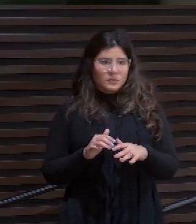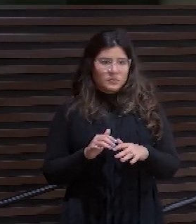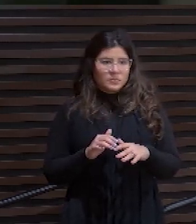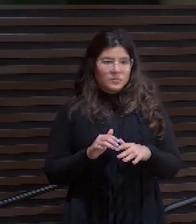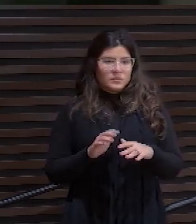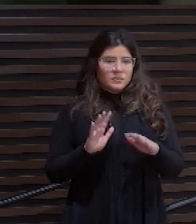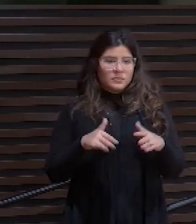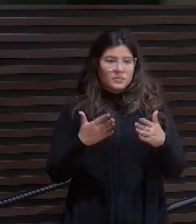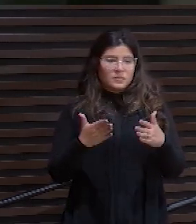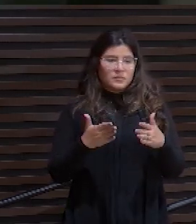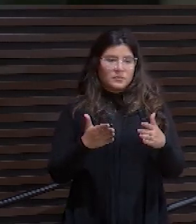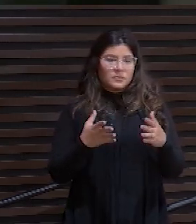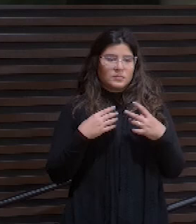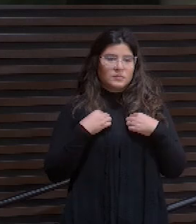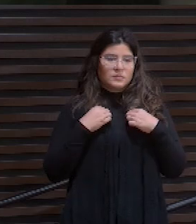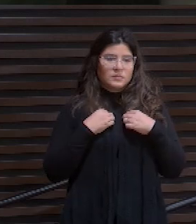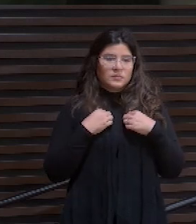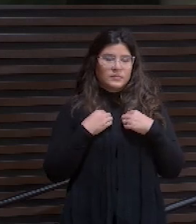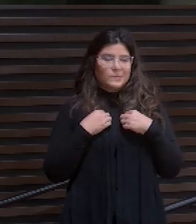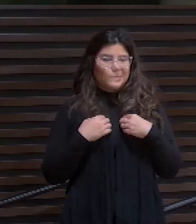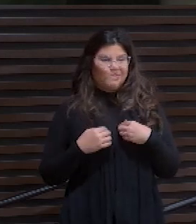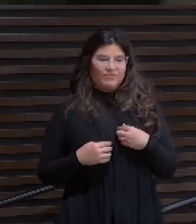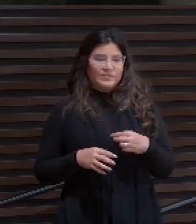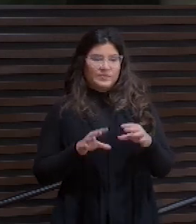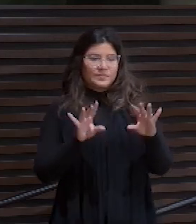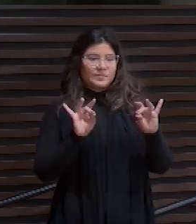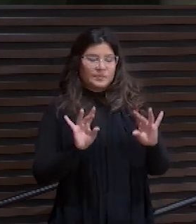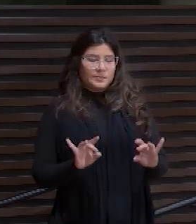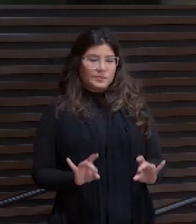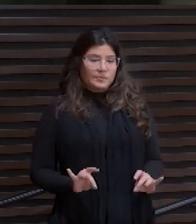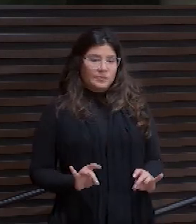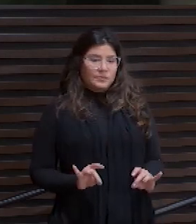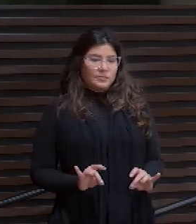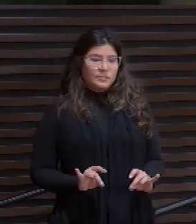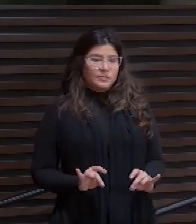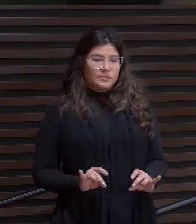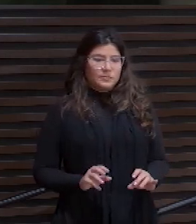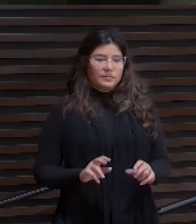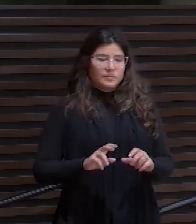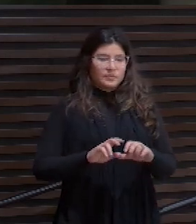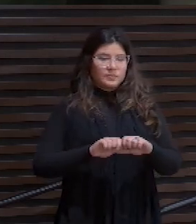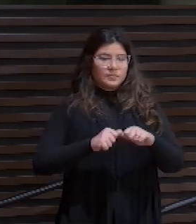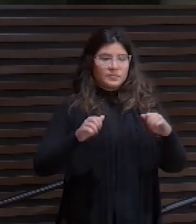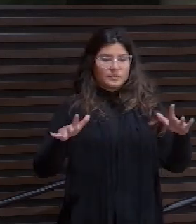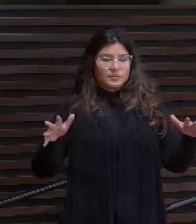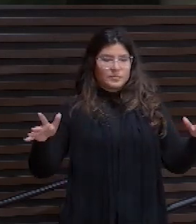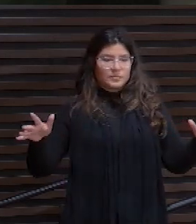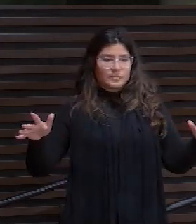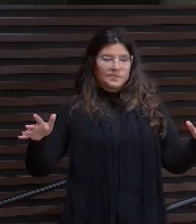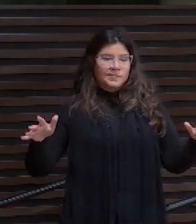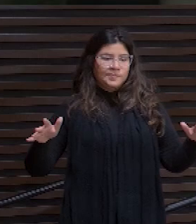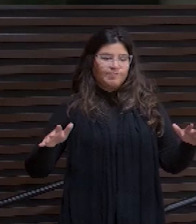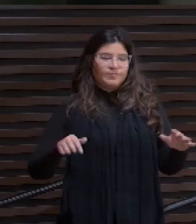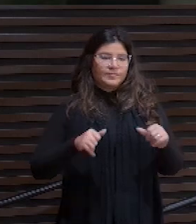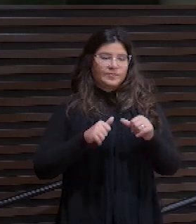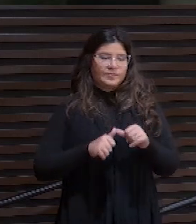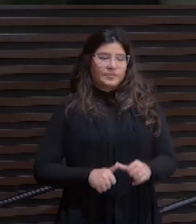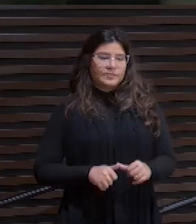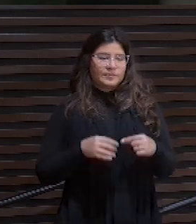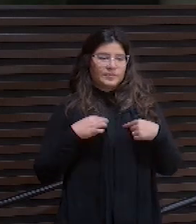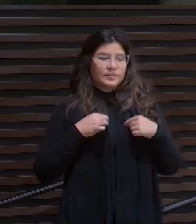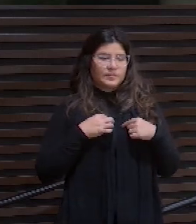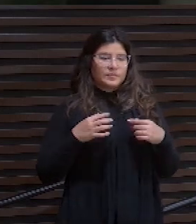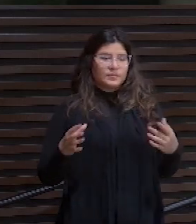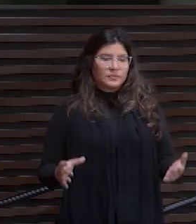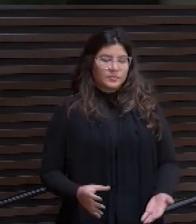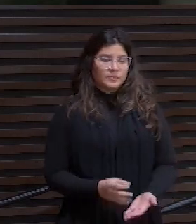finíssimo, resplandecente e puro. Está lá em Apocalipse, capítulo 19. Essa é a veste da salvação, a veste nova. E agora,